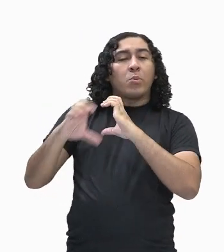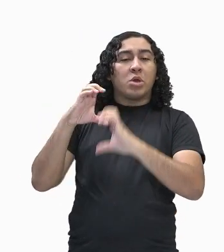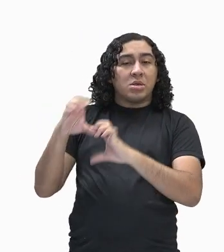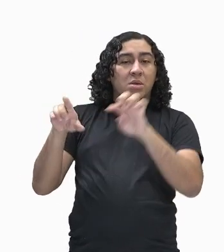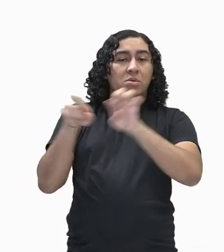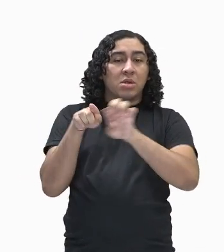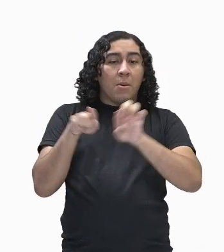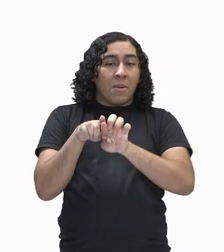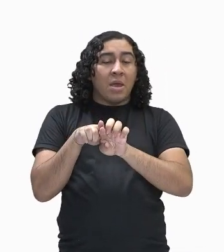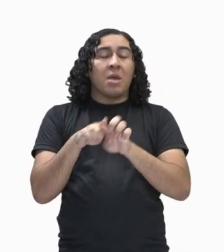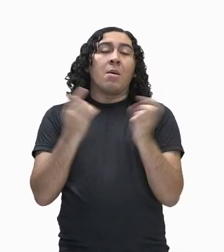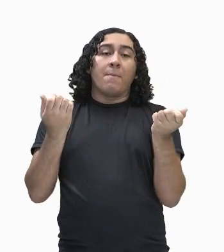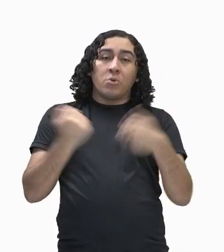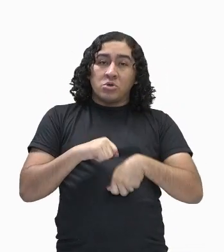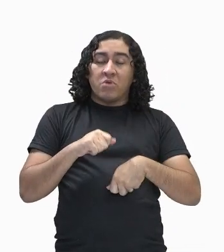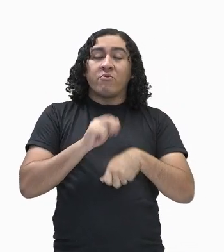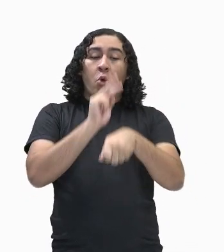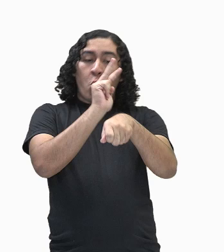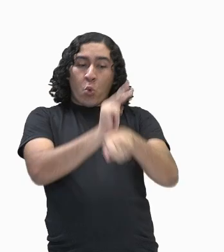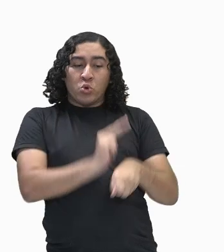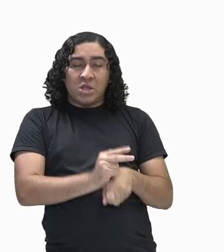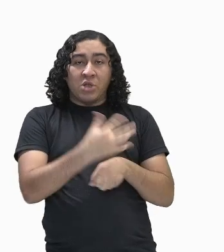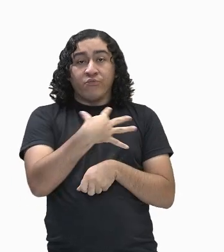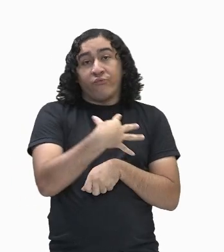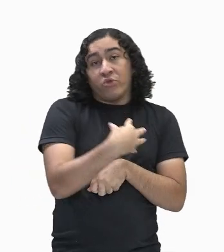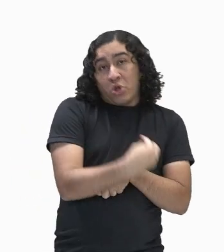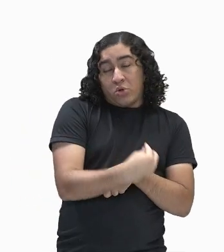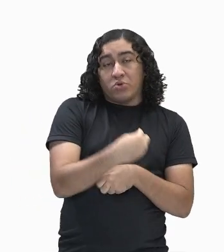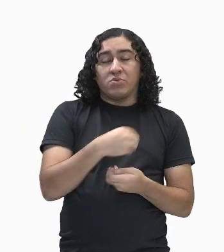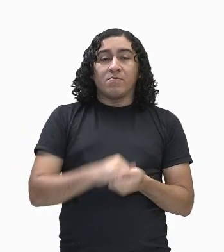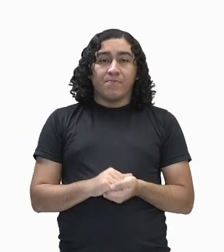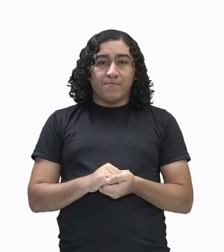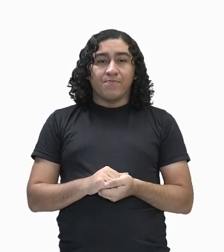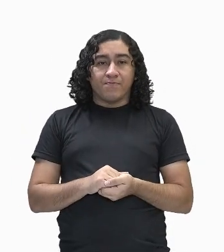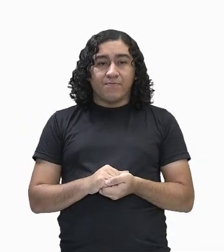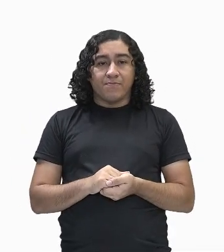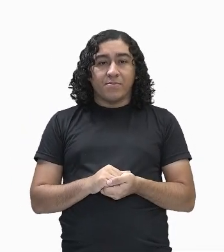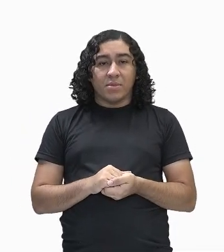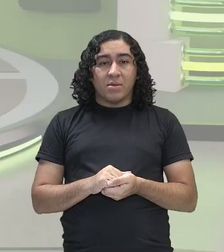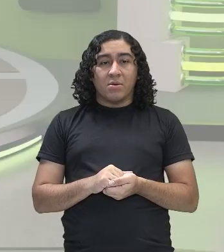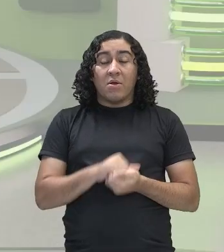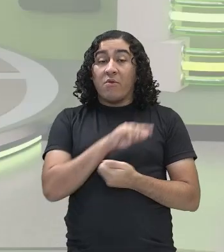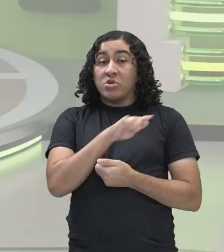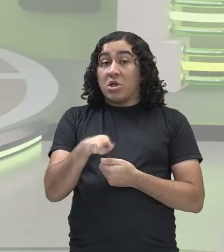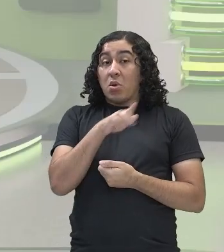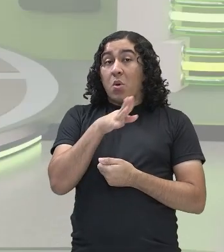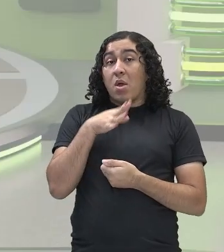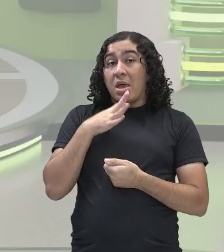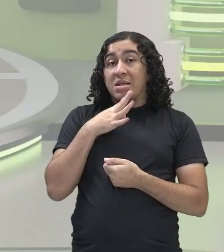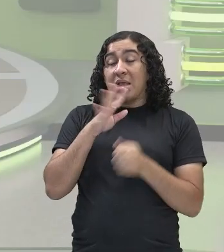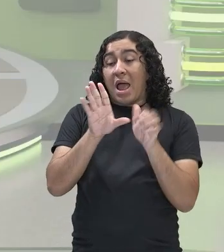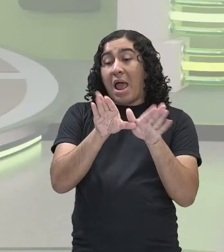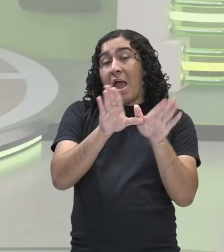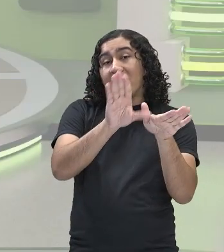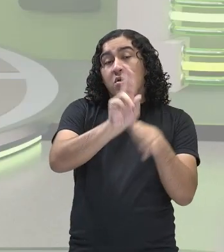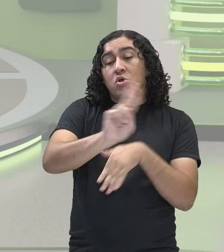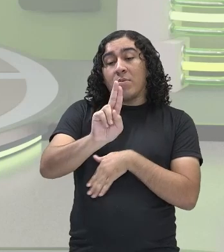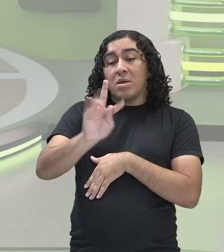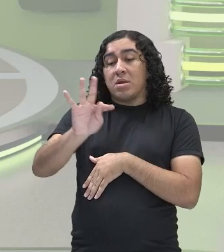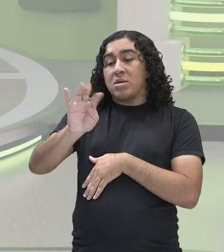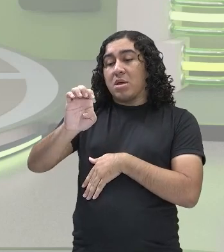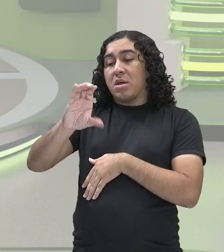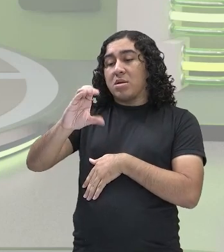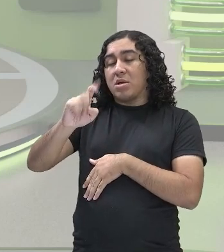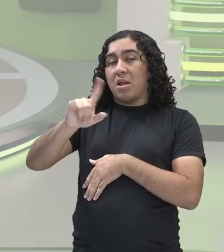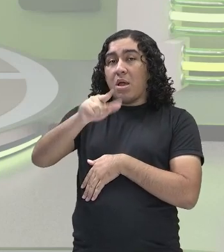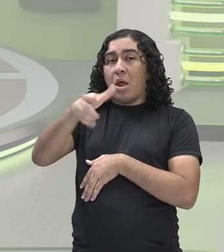ninho, por exemplo. Quem já não viu o tecelão, né? Ou já ouviu falar do tecelão, que é uma ave que tece seu próprio